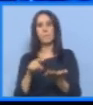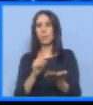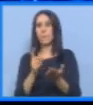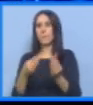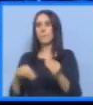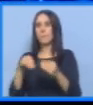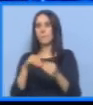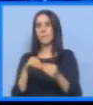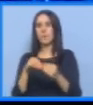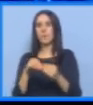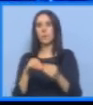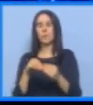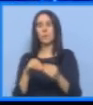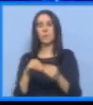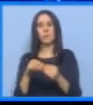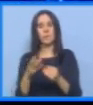com